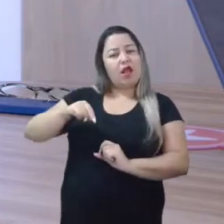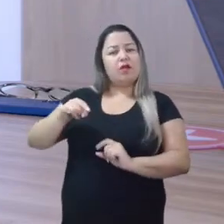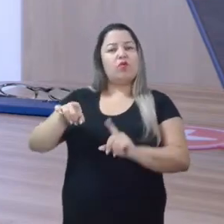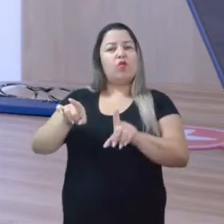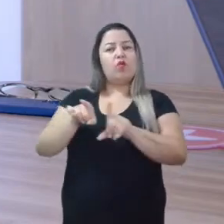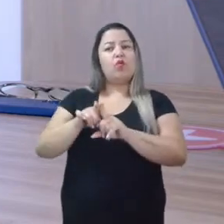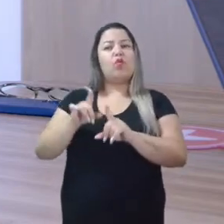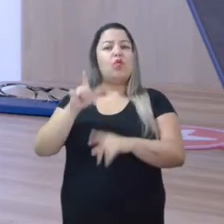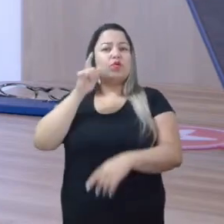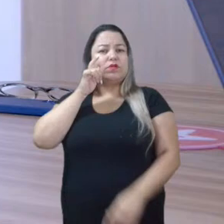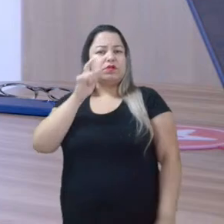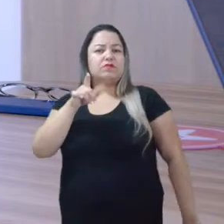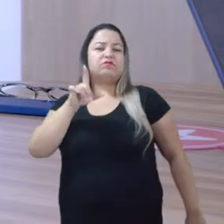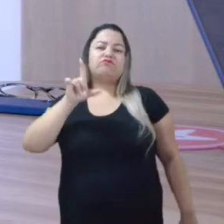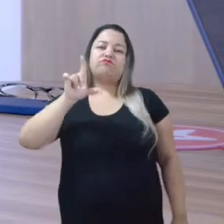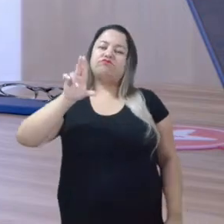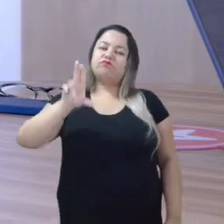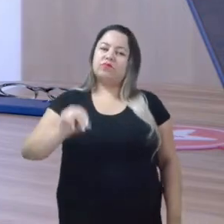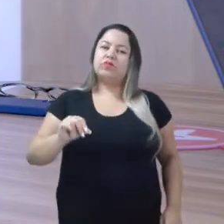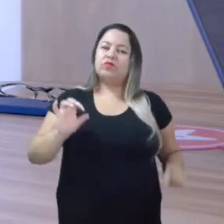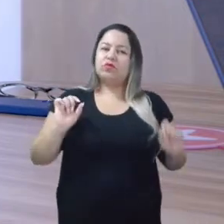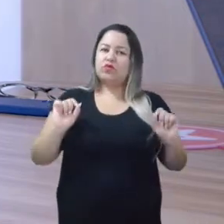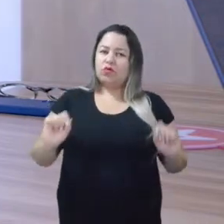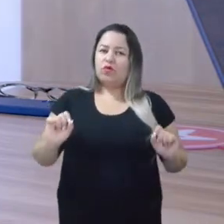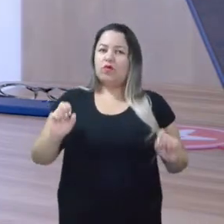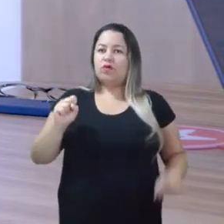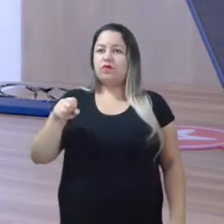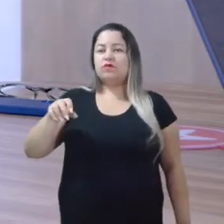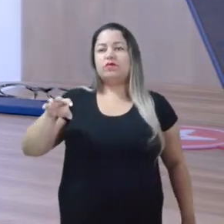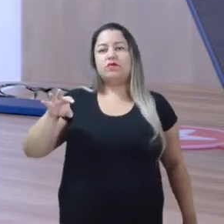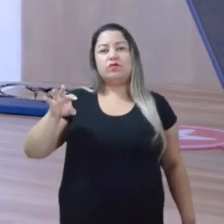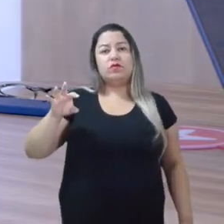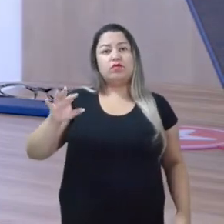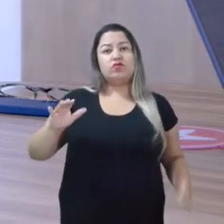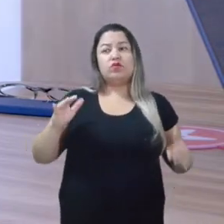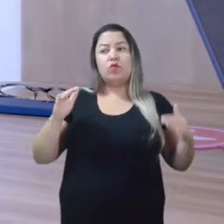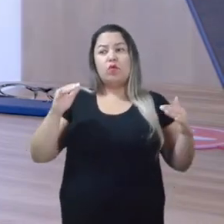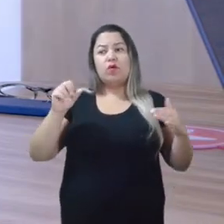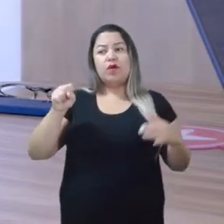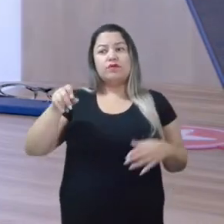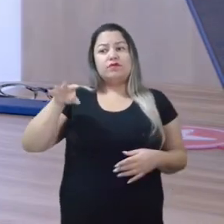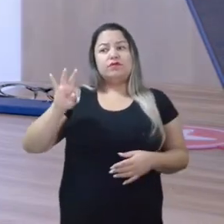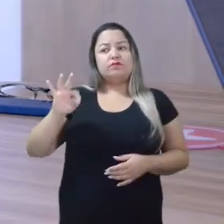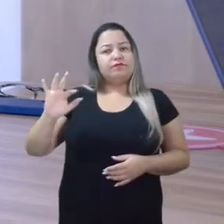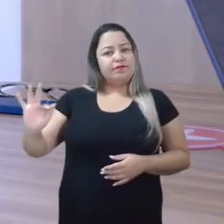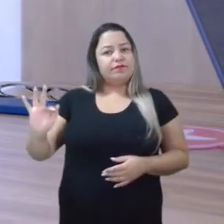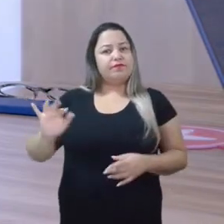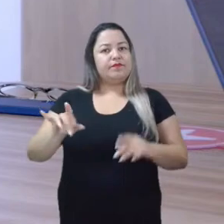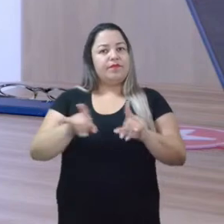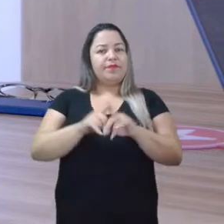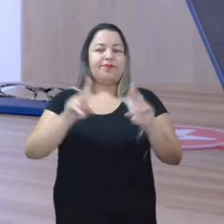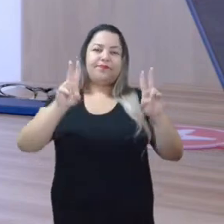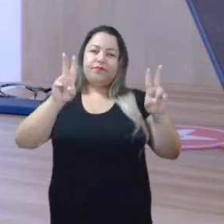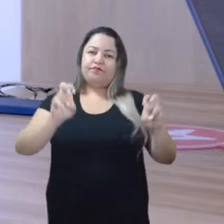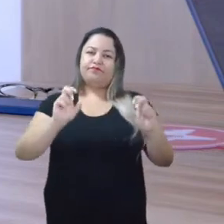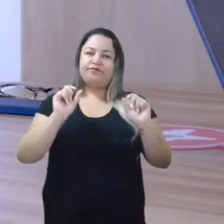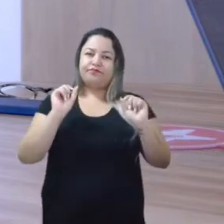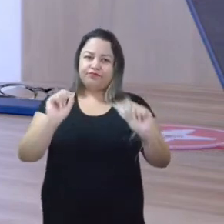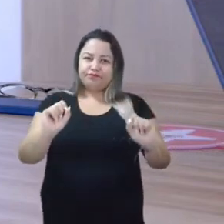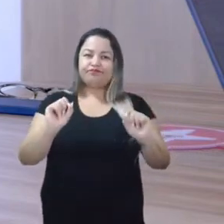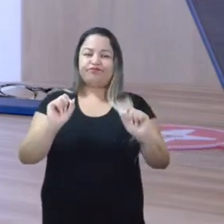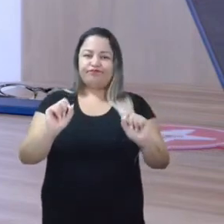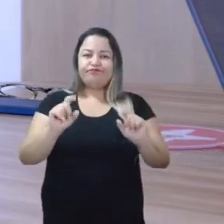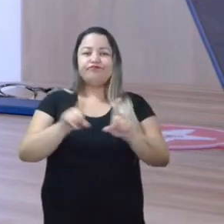só daquelas partes. Então, o Supremo reconheceu ali a repercussão desse tema e, por isso, está na